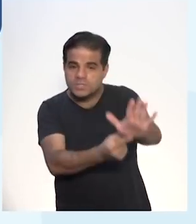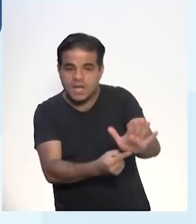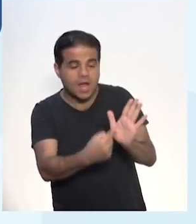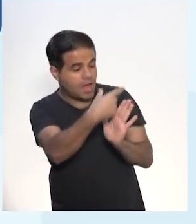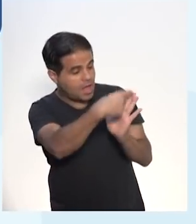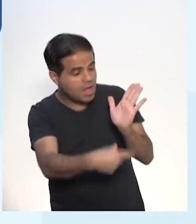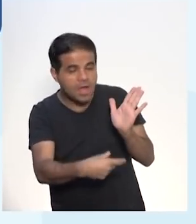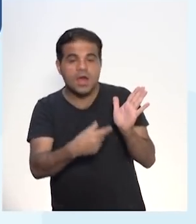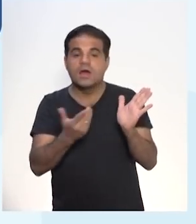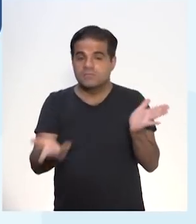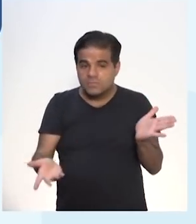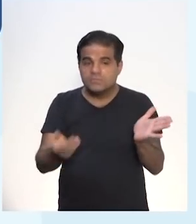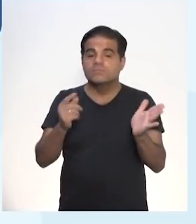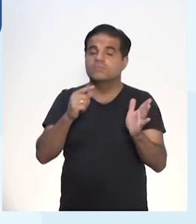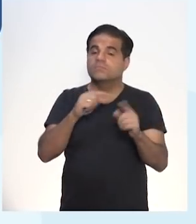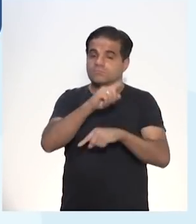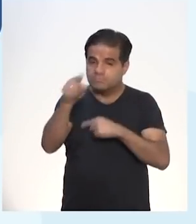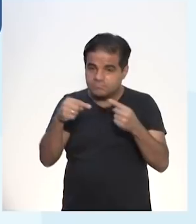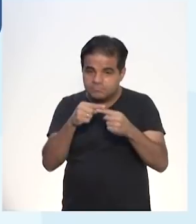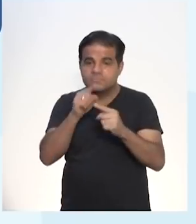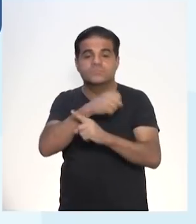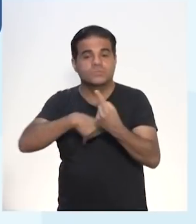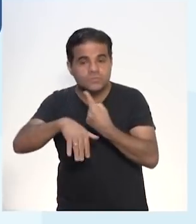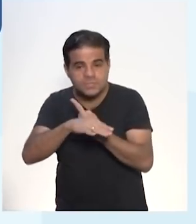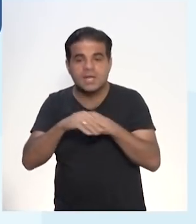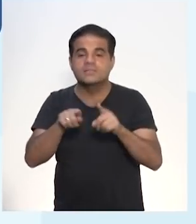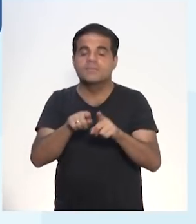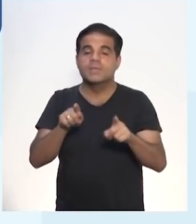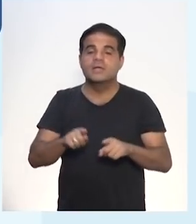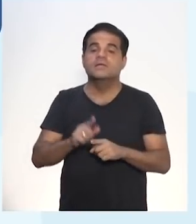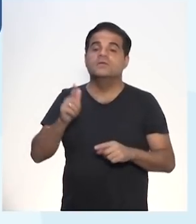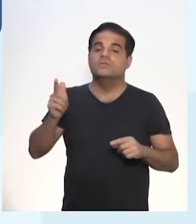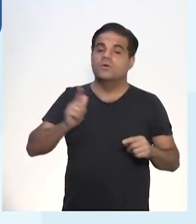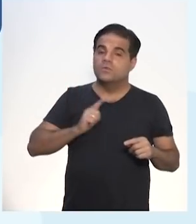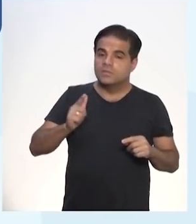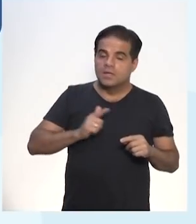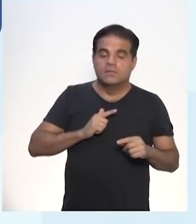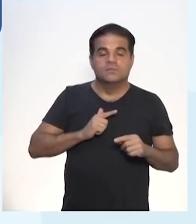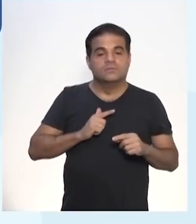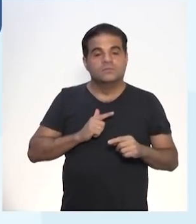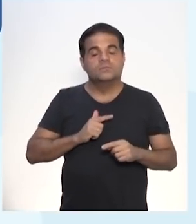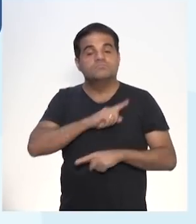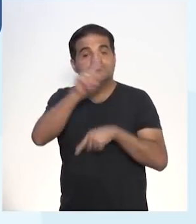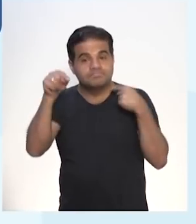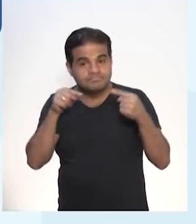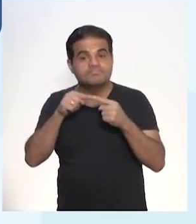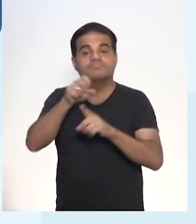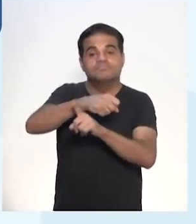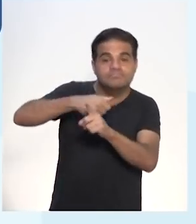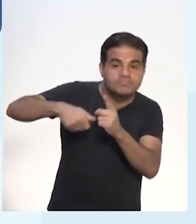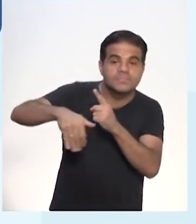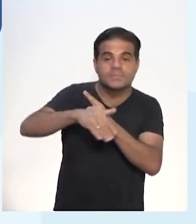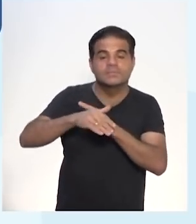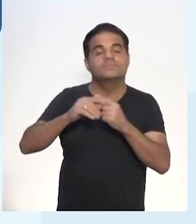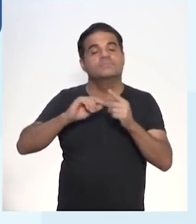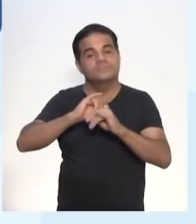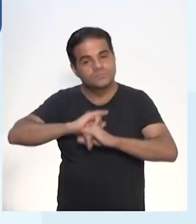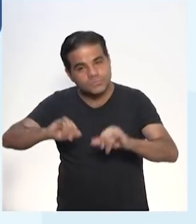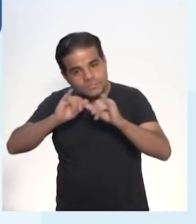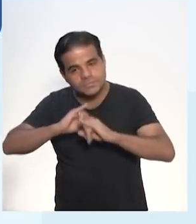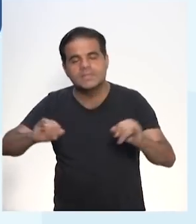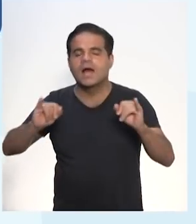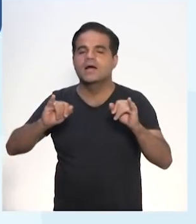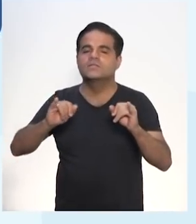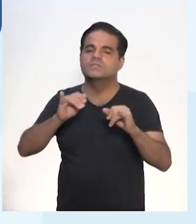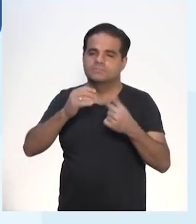caráter argumentativo e funções sociais também. Então, eu tenho uma função social também na publicidade. Então, até quando eu mesmo